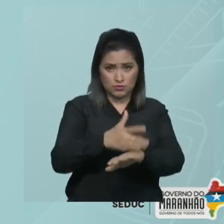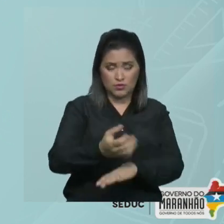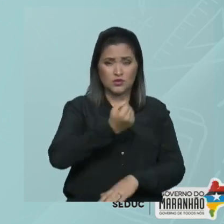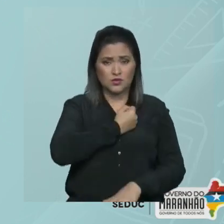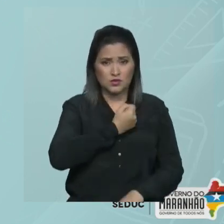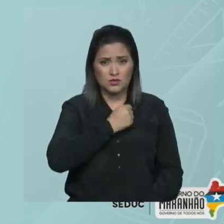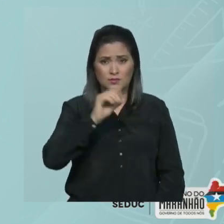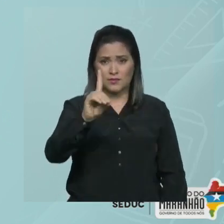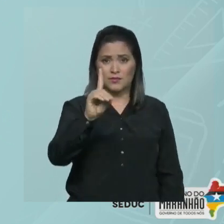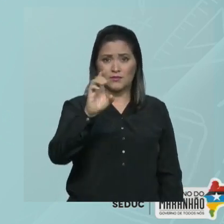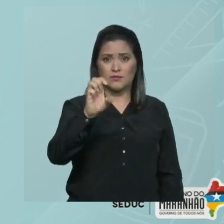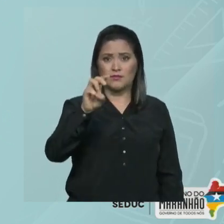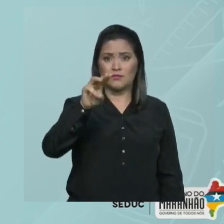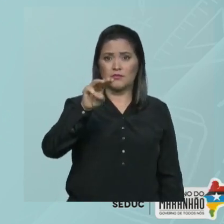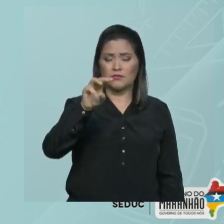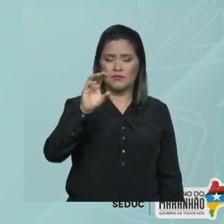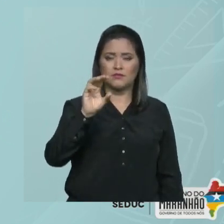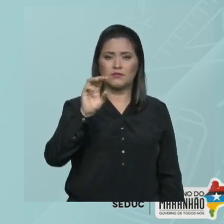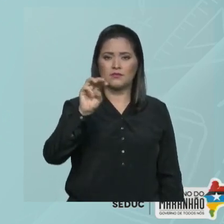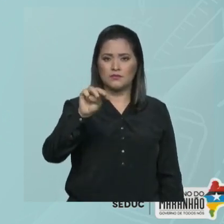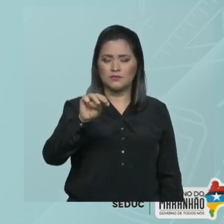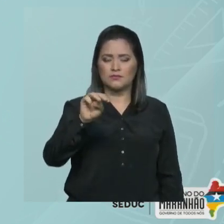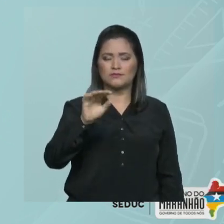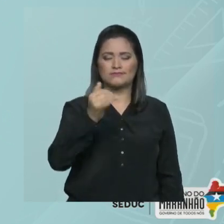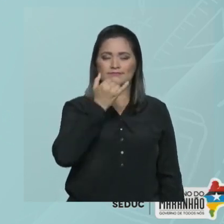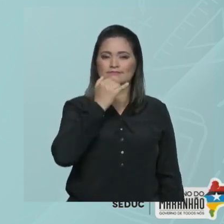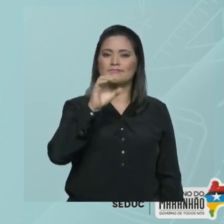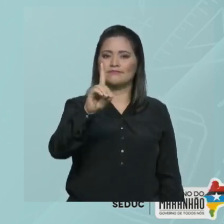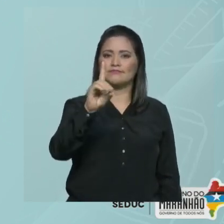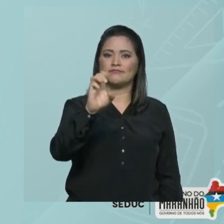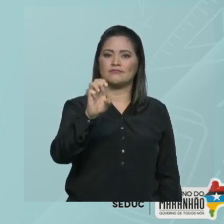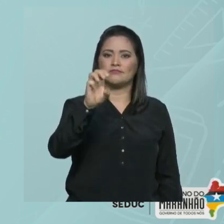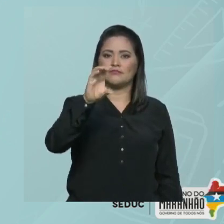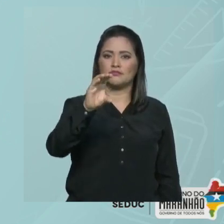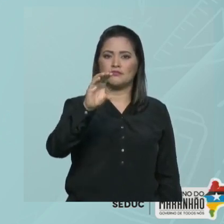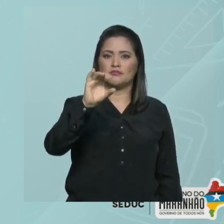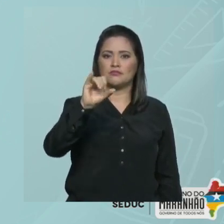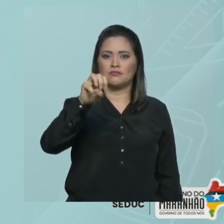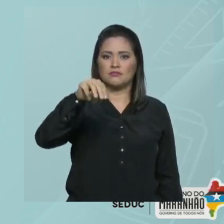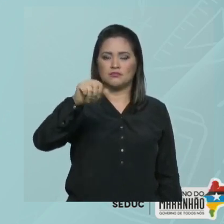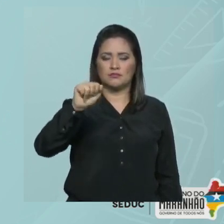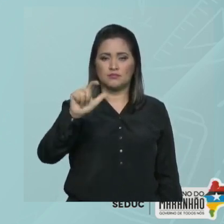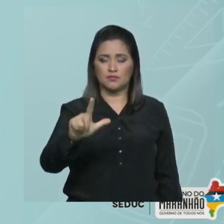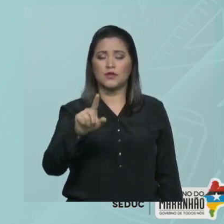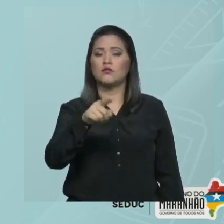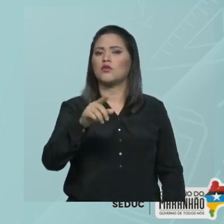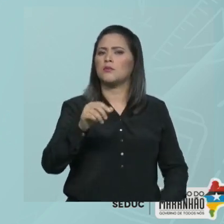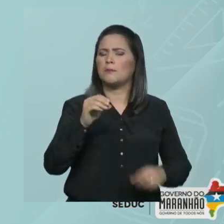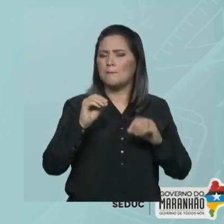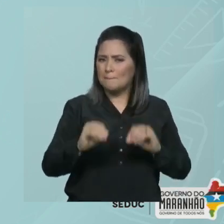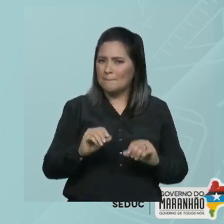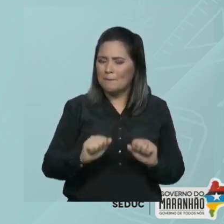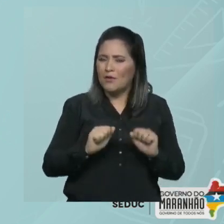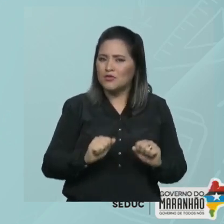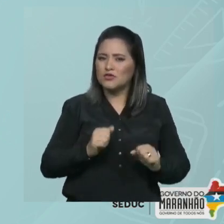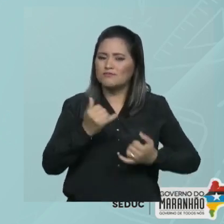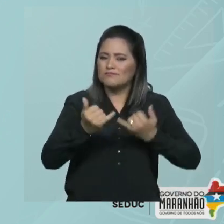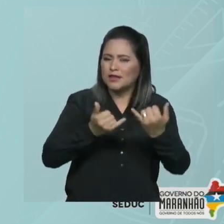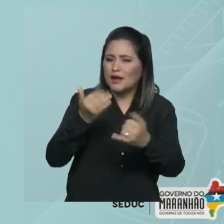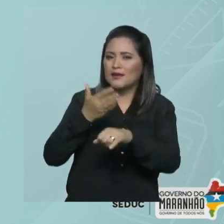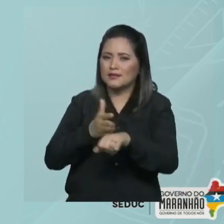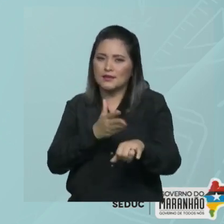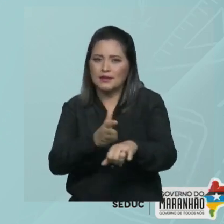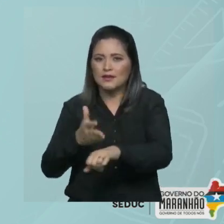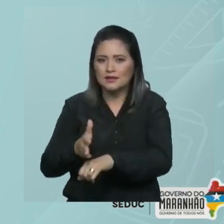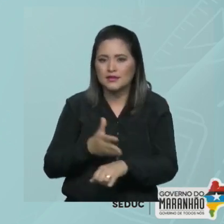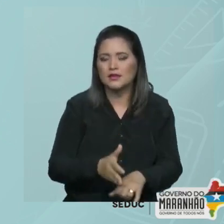brincar de transformar para a fração e transformar para a porcentagem, que eu tenho certeza que você vai ficar ágil, né? Vai ficar rápido nessa